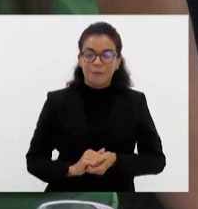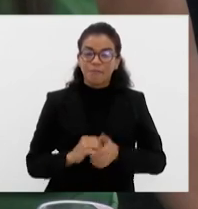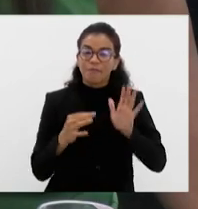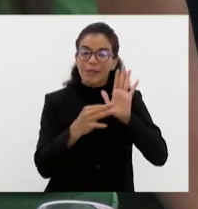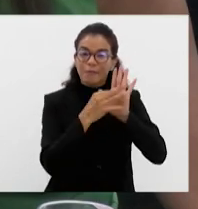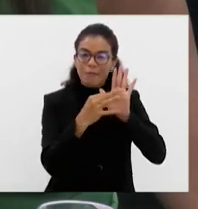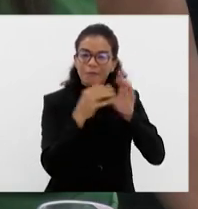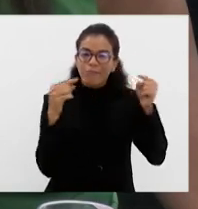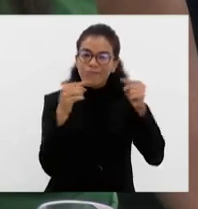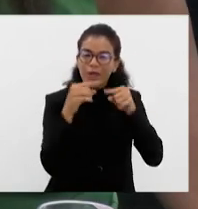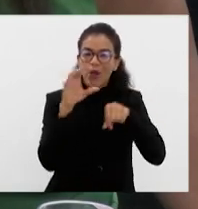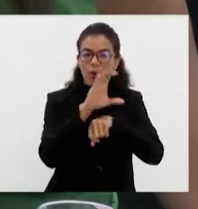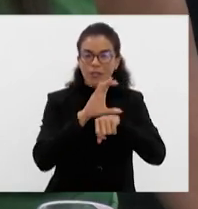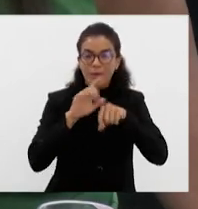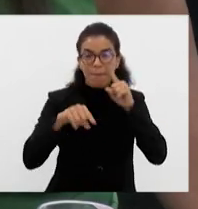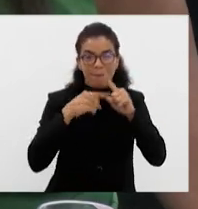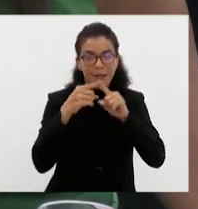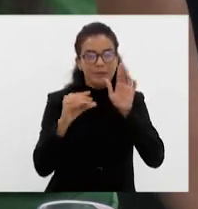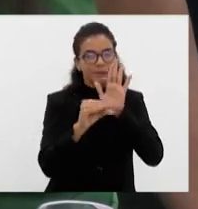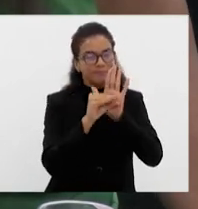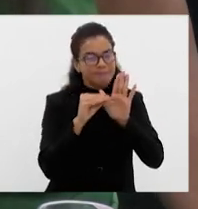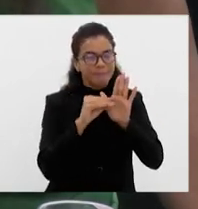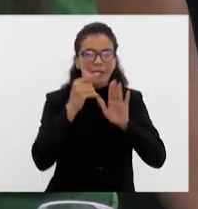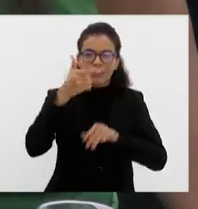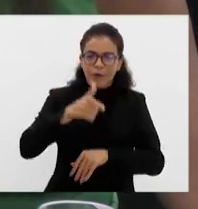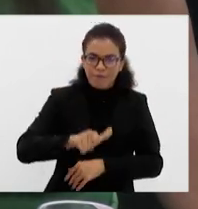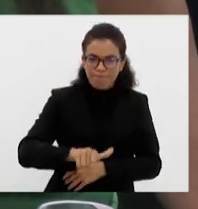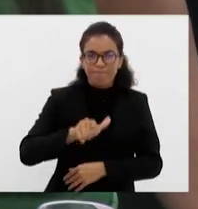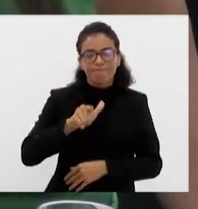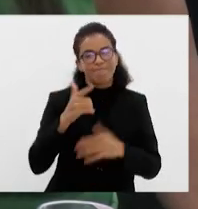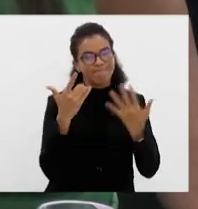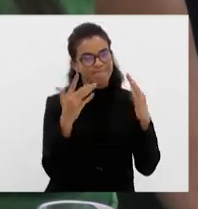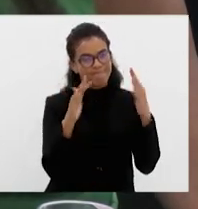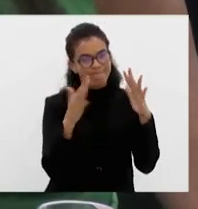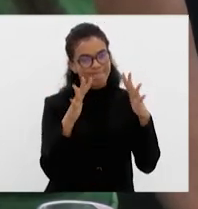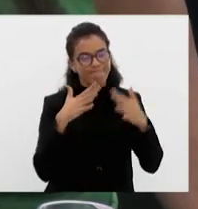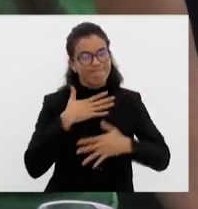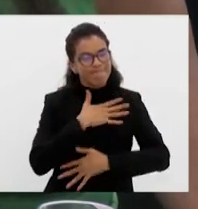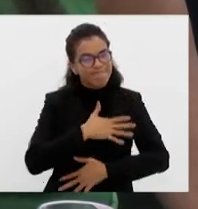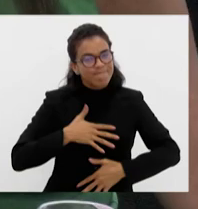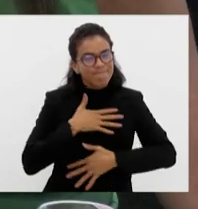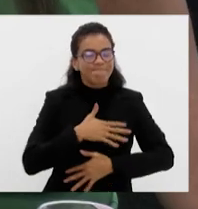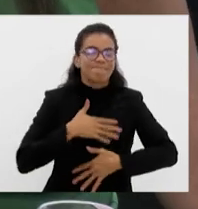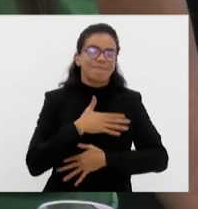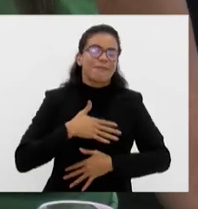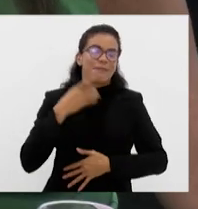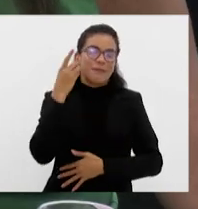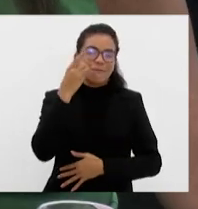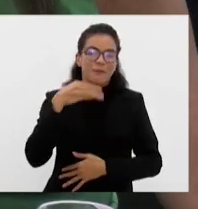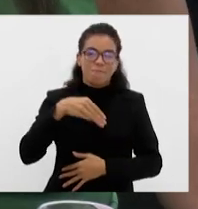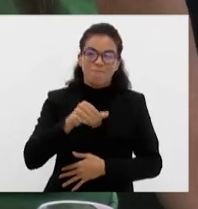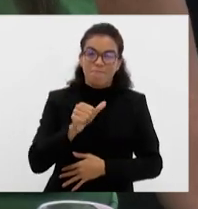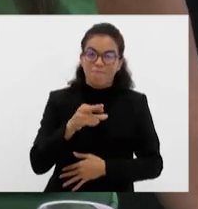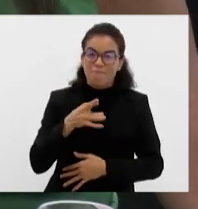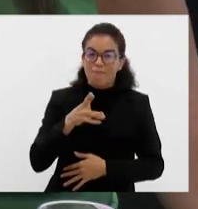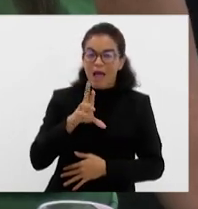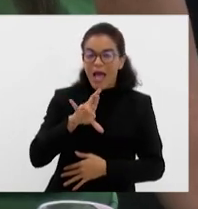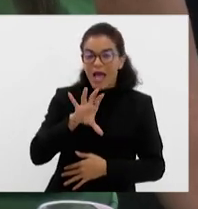pela constitucionalidade com emendas. Mais uma vez, saudando agora o deputado Márcio Canella. Esse é um